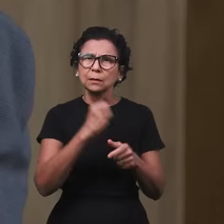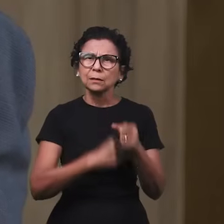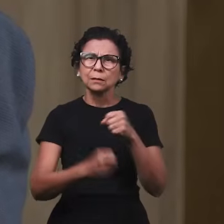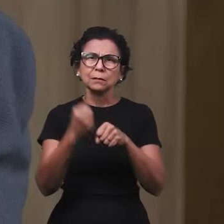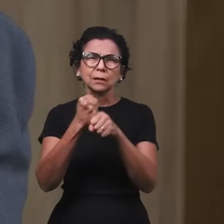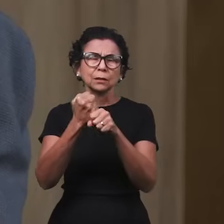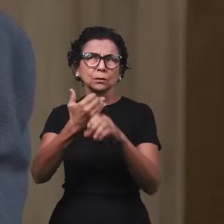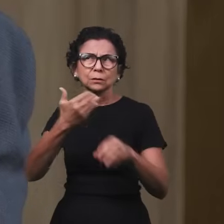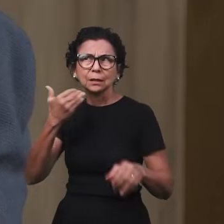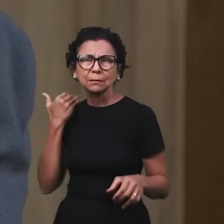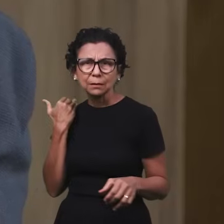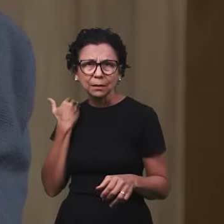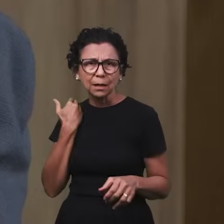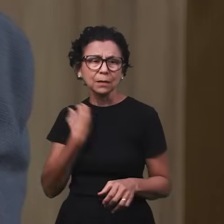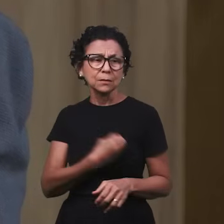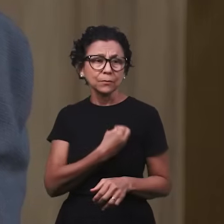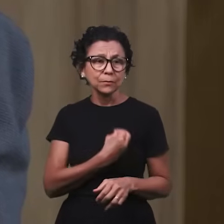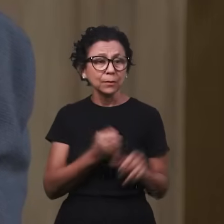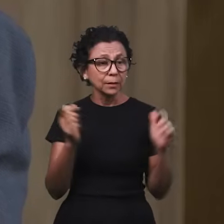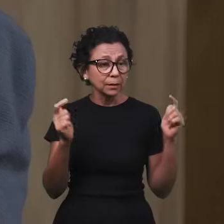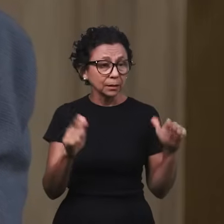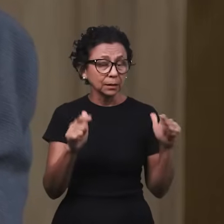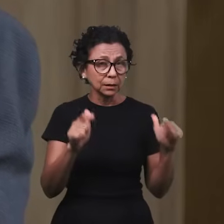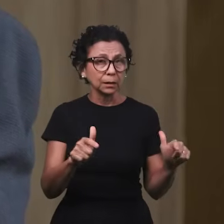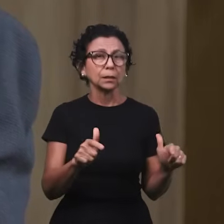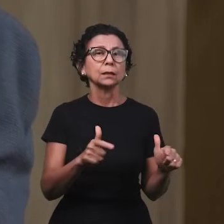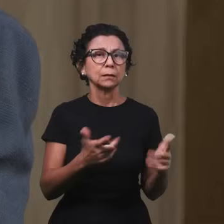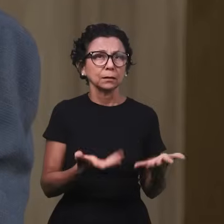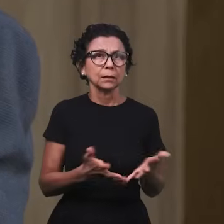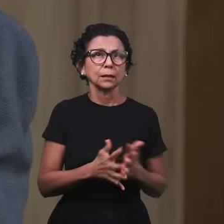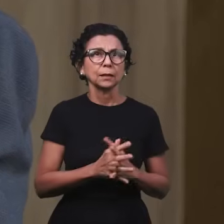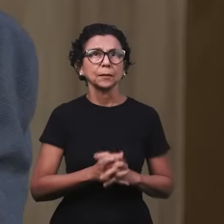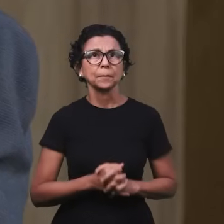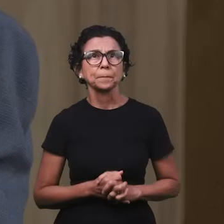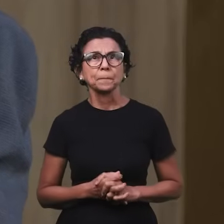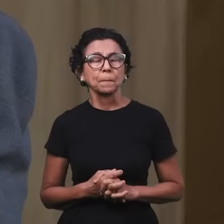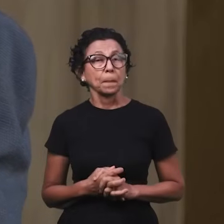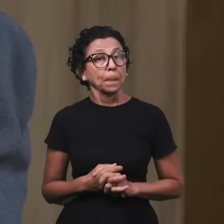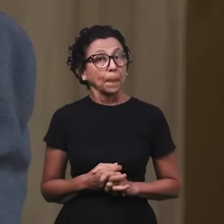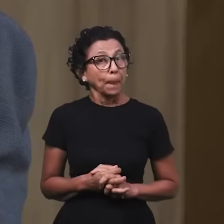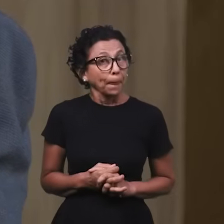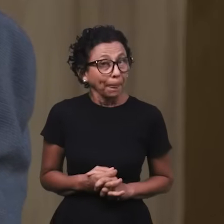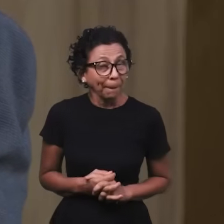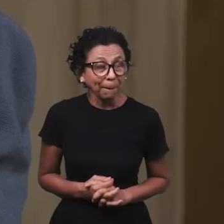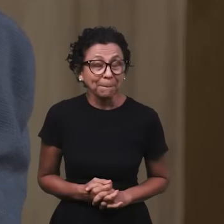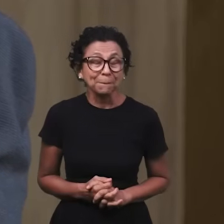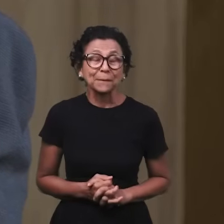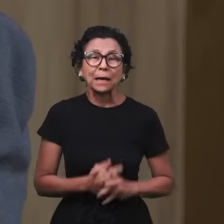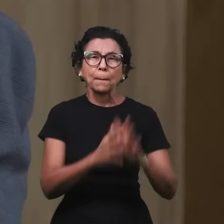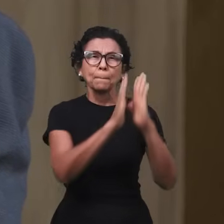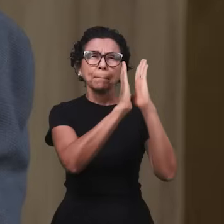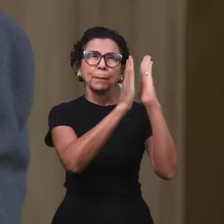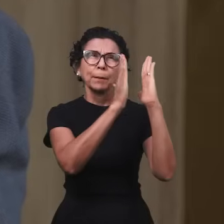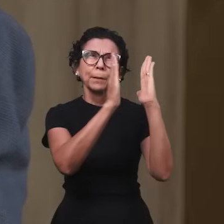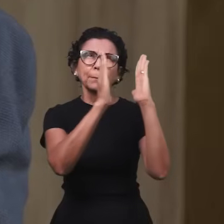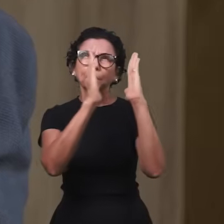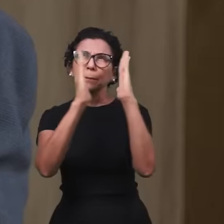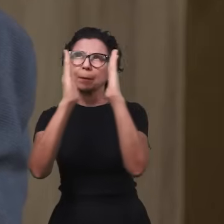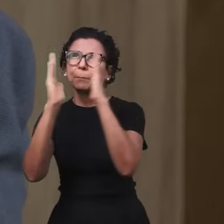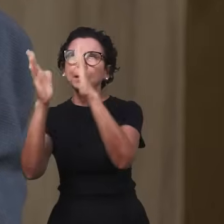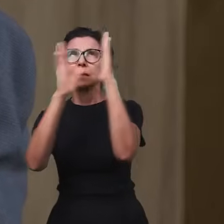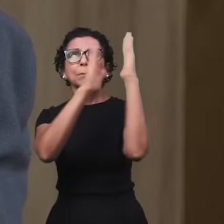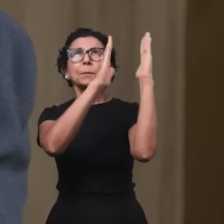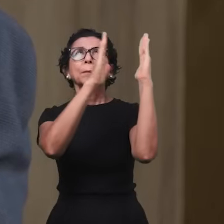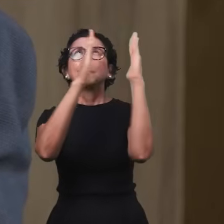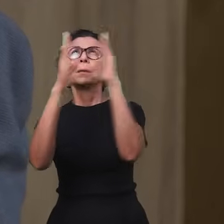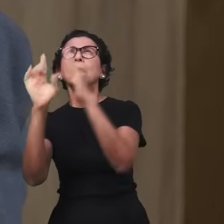uma biblioteca onde havia lá uma série de livros, né? Daqueles que tinha que subir escada para poder alcançar os livros lá de cima, né? E você está